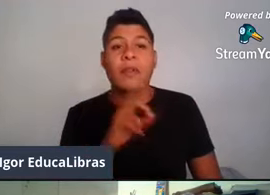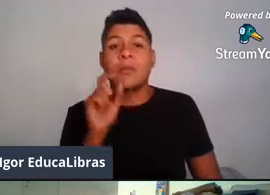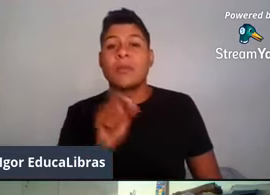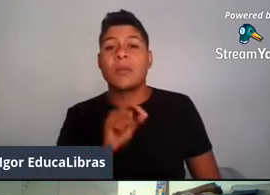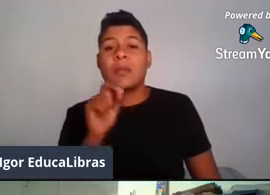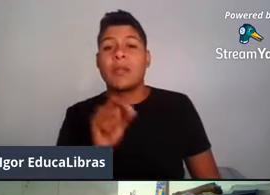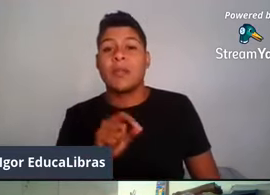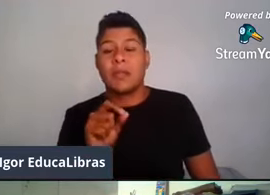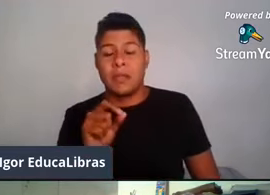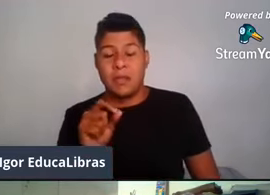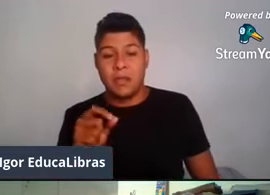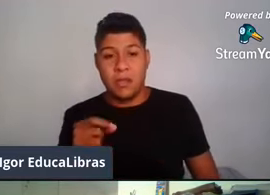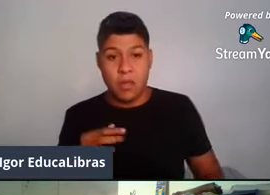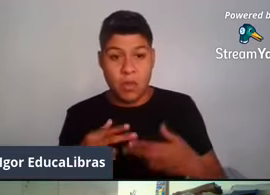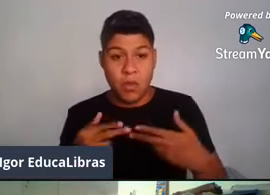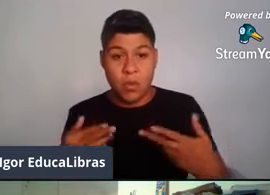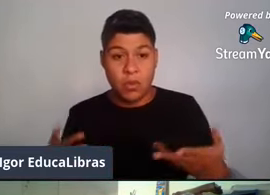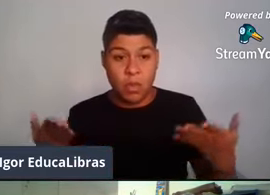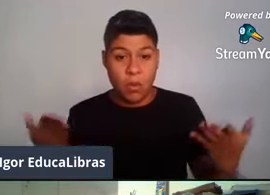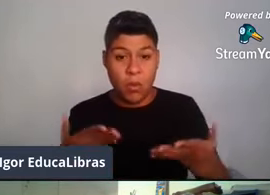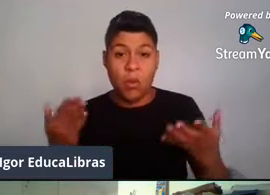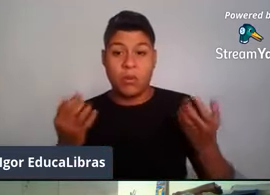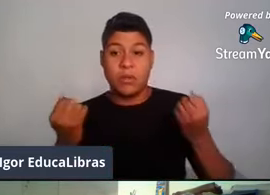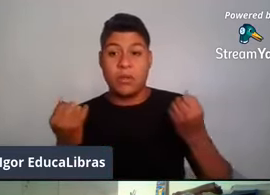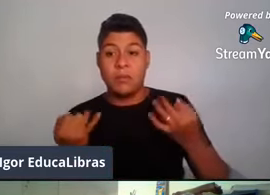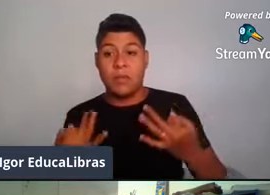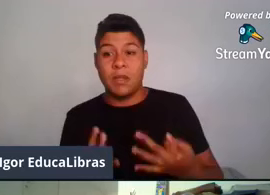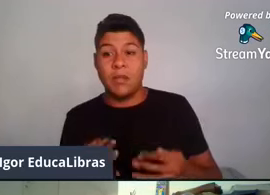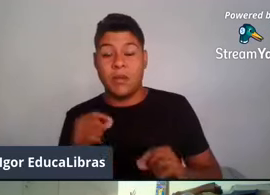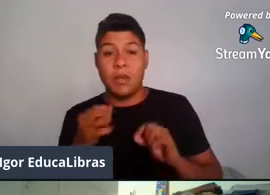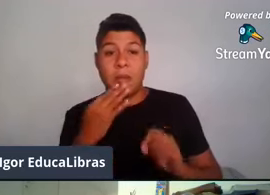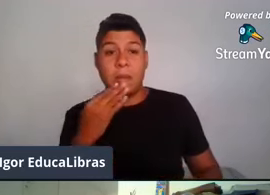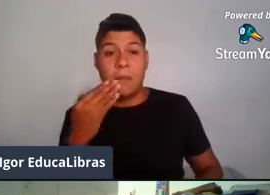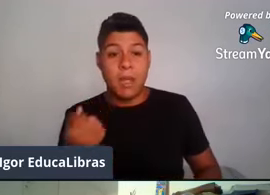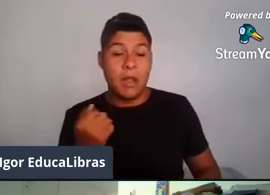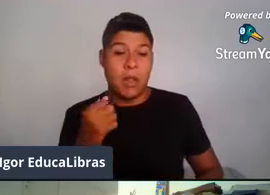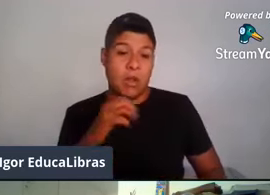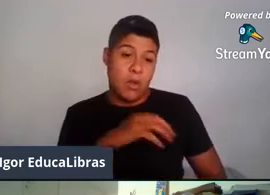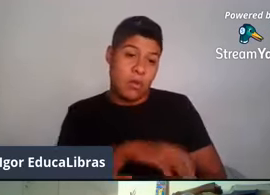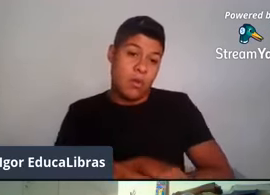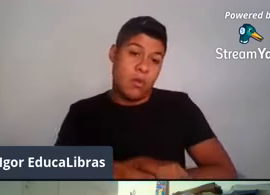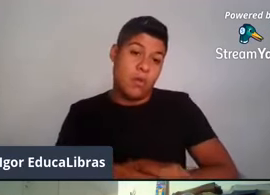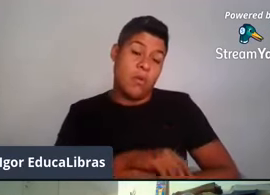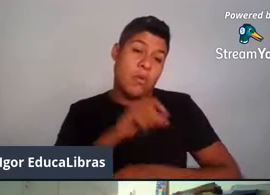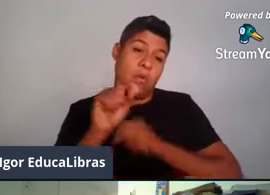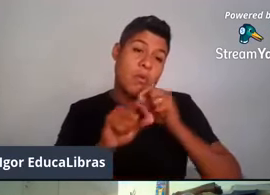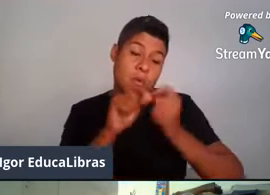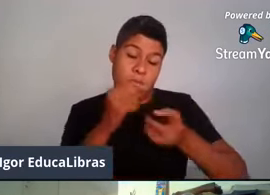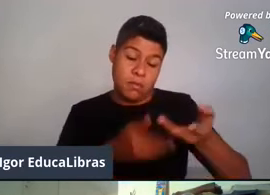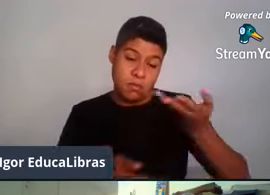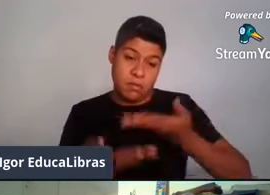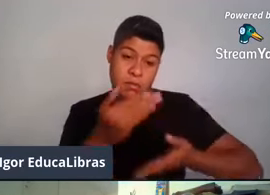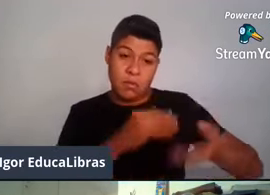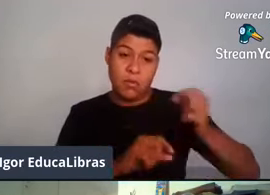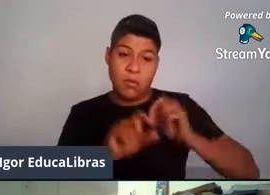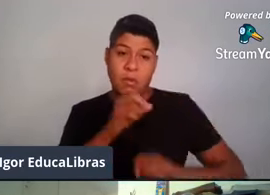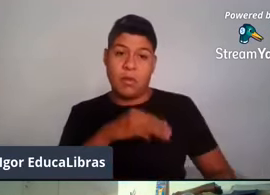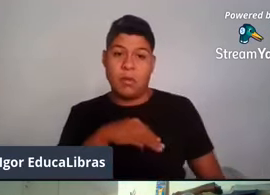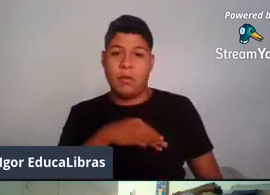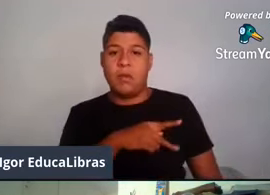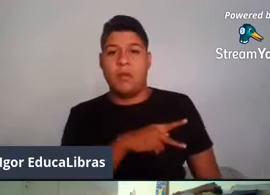das questões que hoje se colocam, o melhor parceiro para encaminhá-las é o Ministério